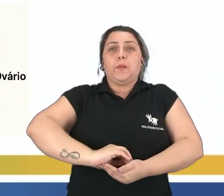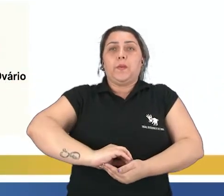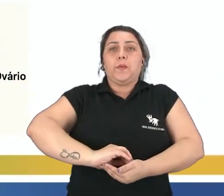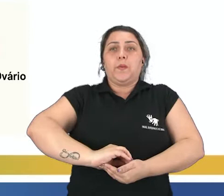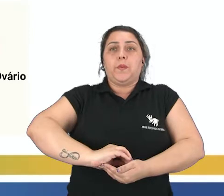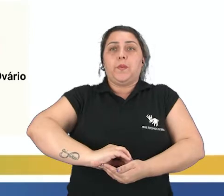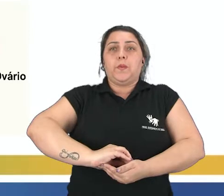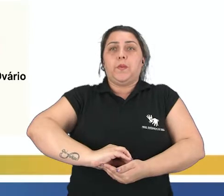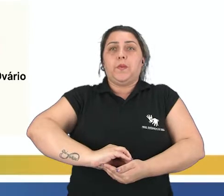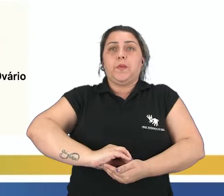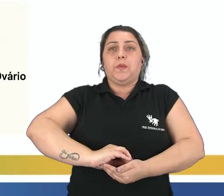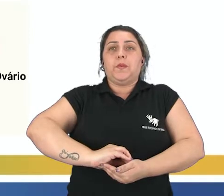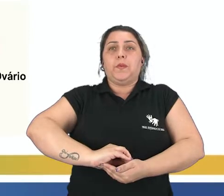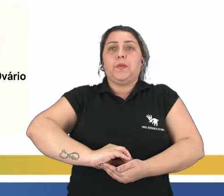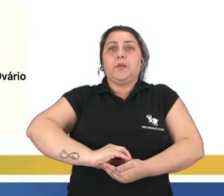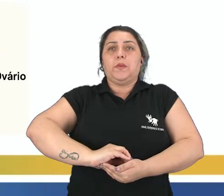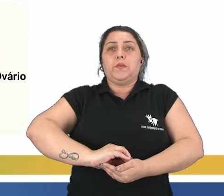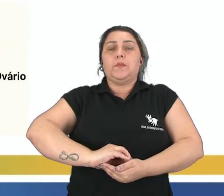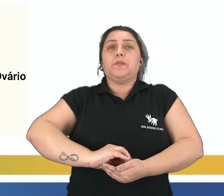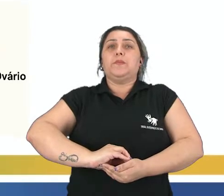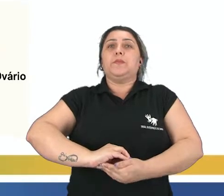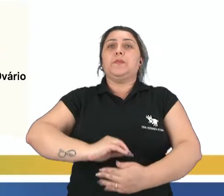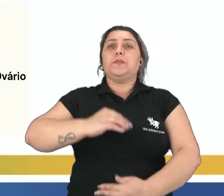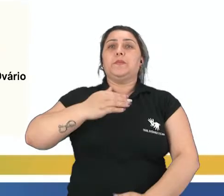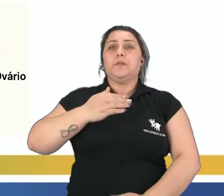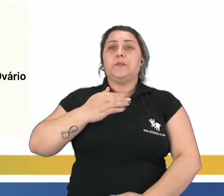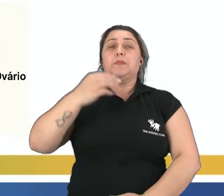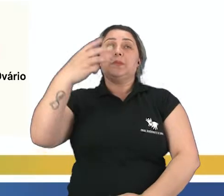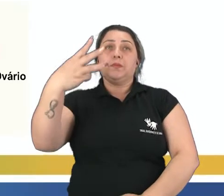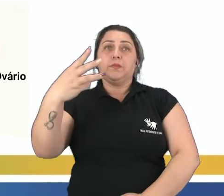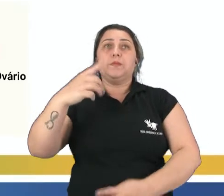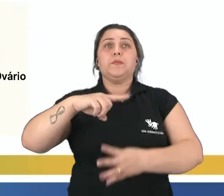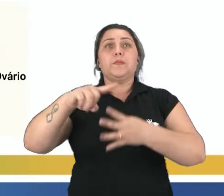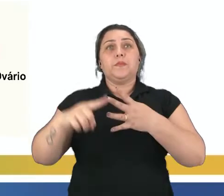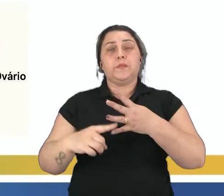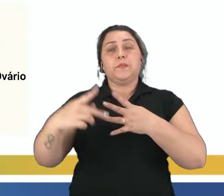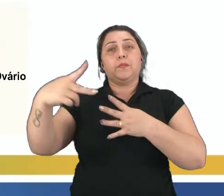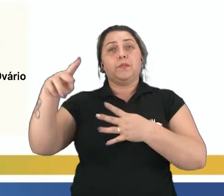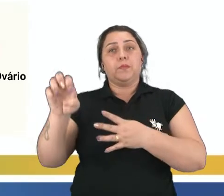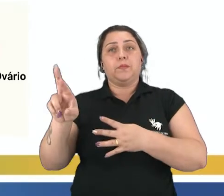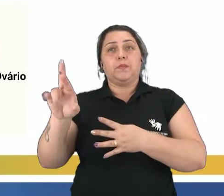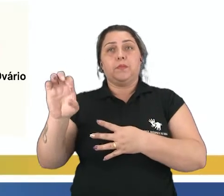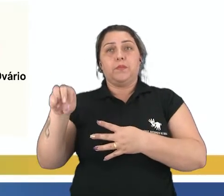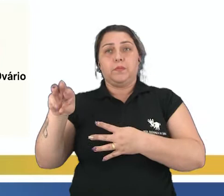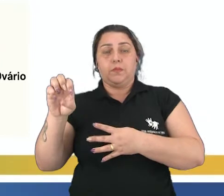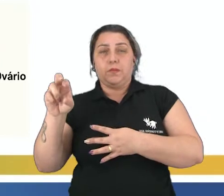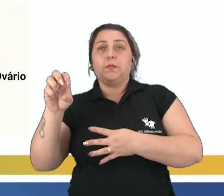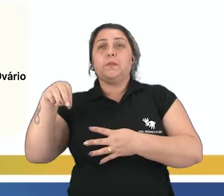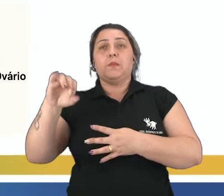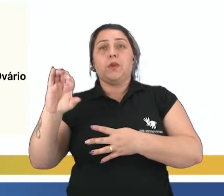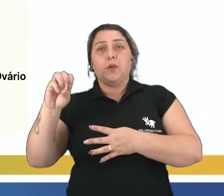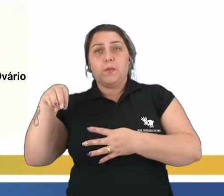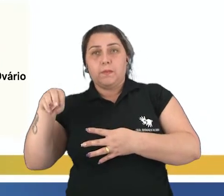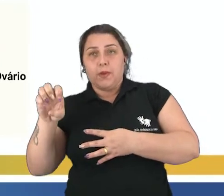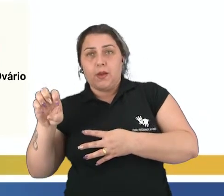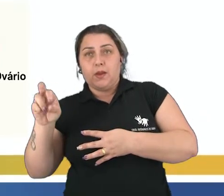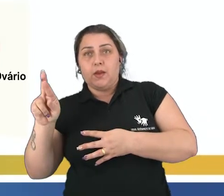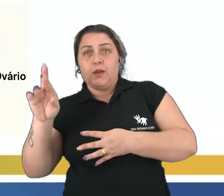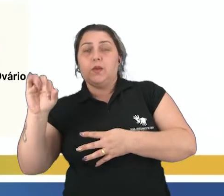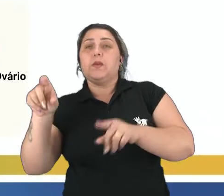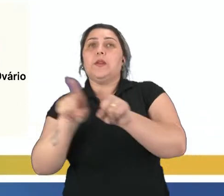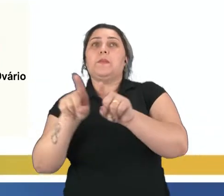3 camadas. Que camadas são essas? Nós temos a camada chamada de perimétrio, miométrio e o